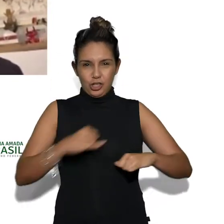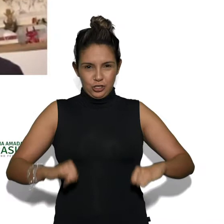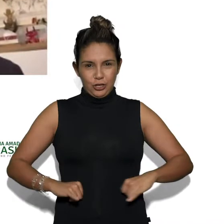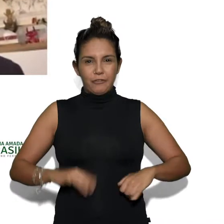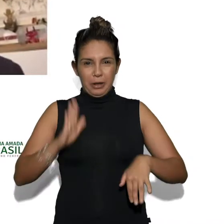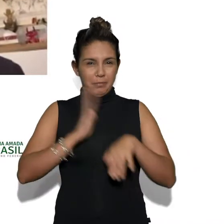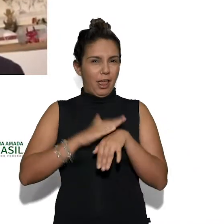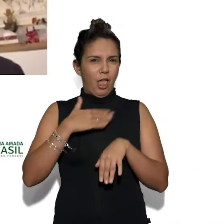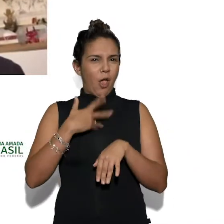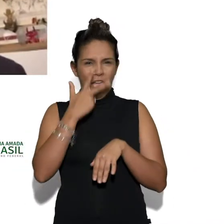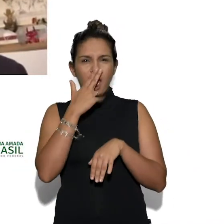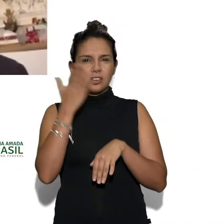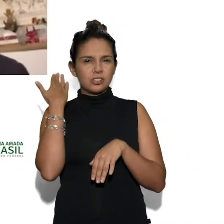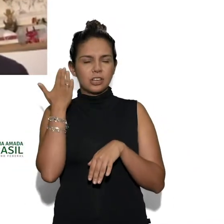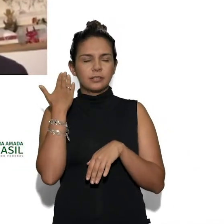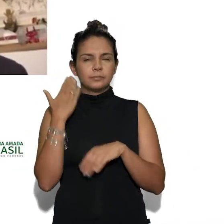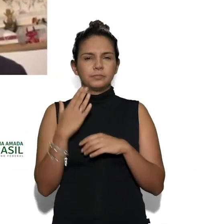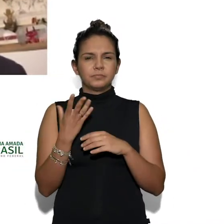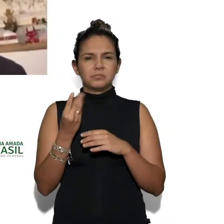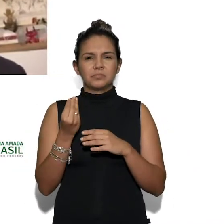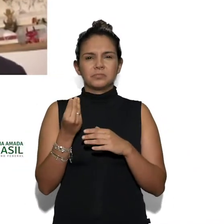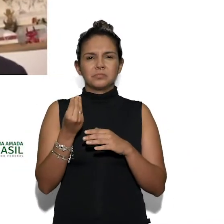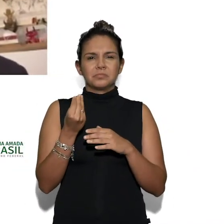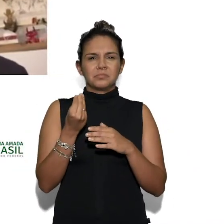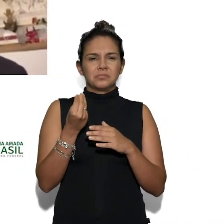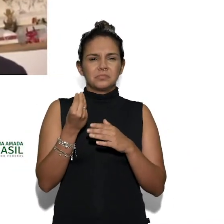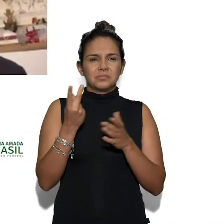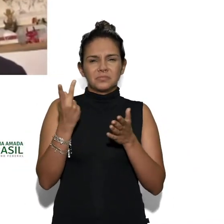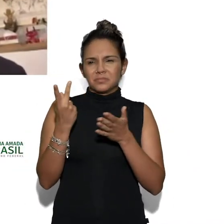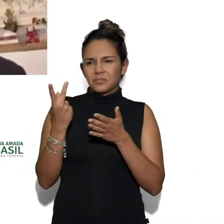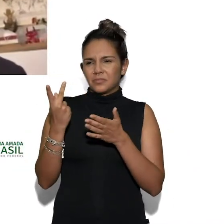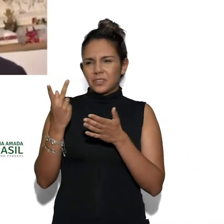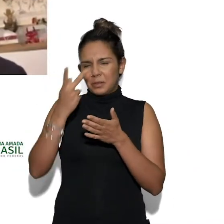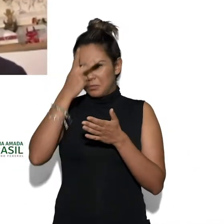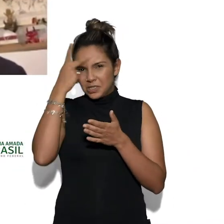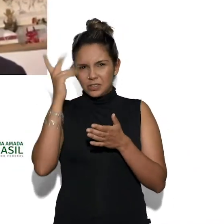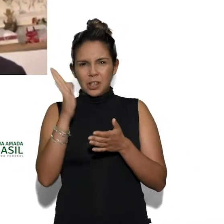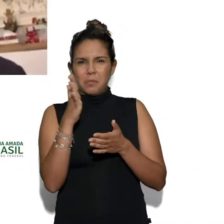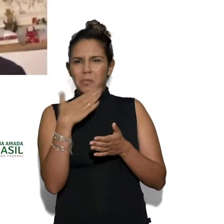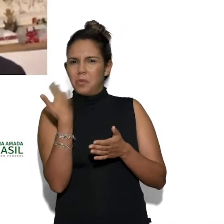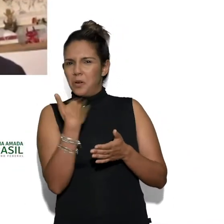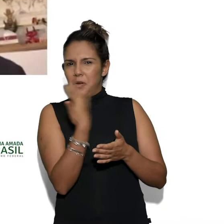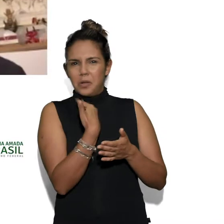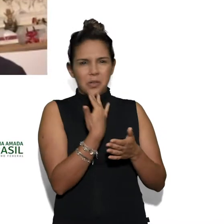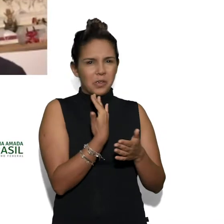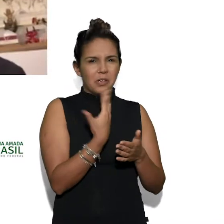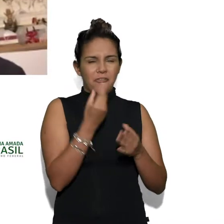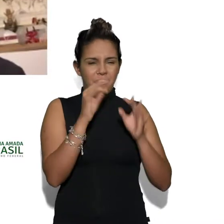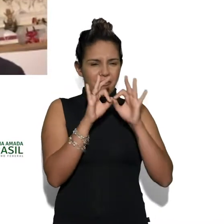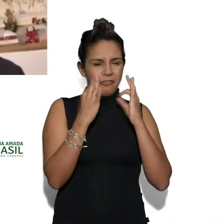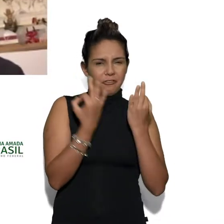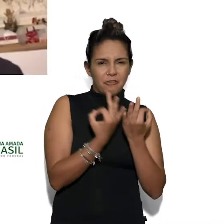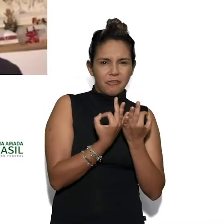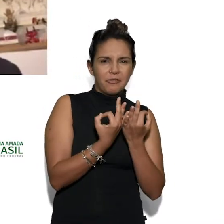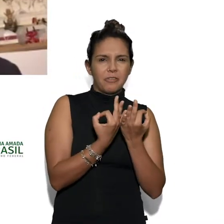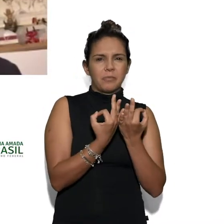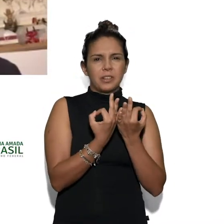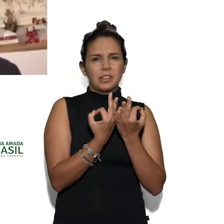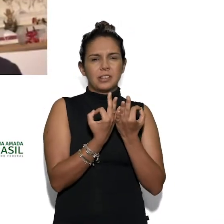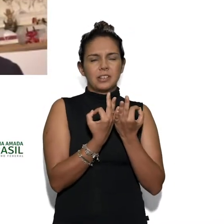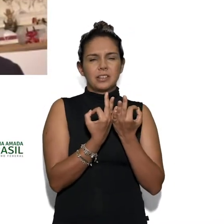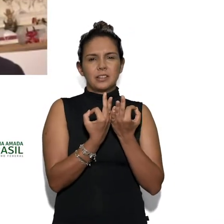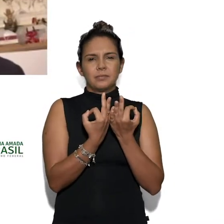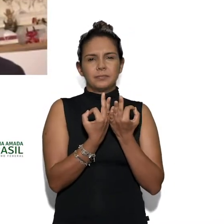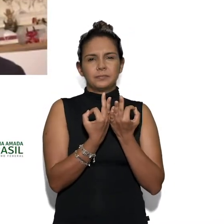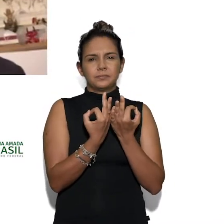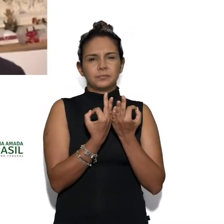disto tudo, com tanta tragédia e com tantas pessoas, tantas vidas que já se perderam e tantas famílias que ficarão para